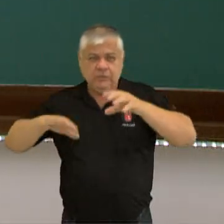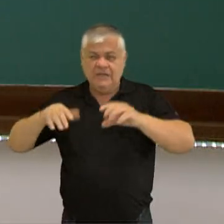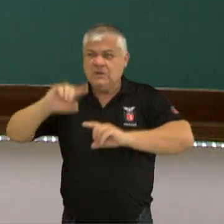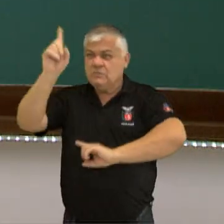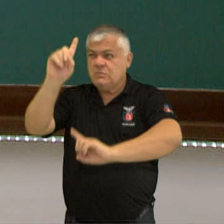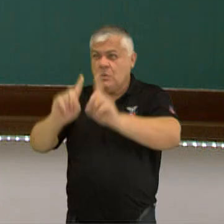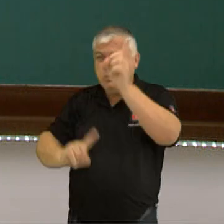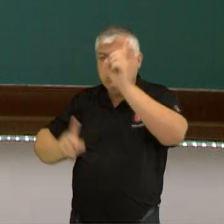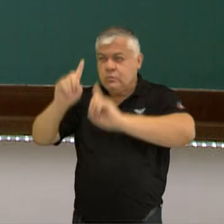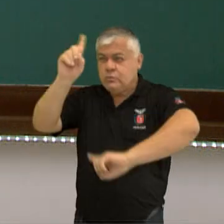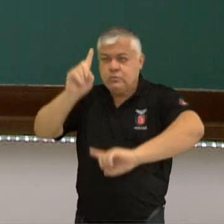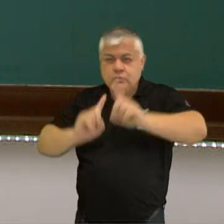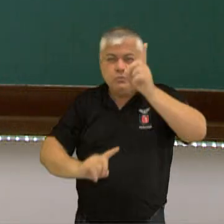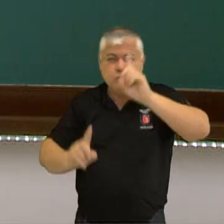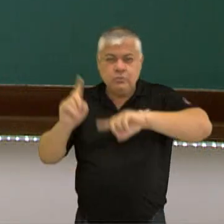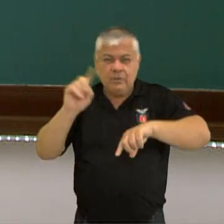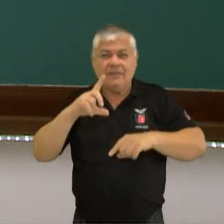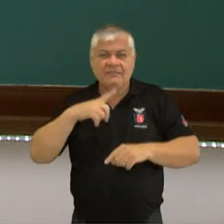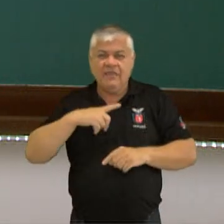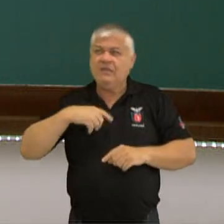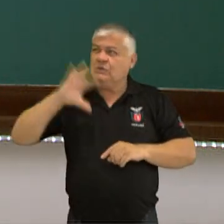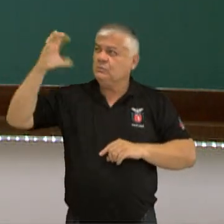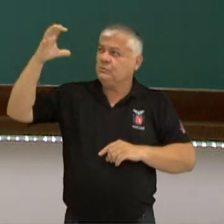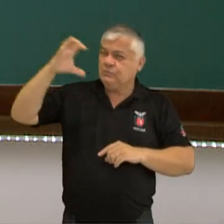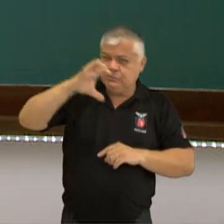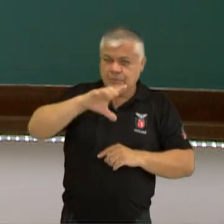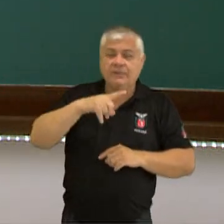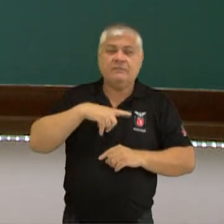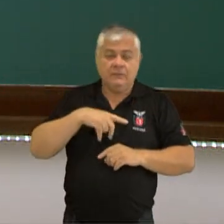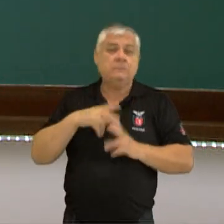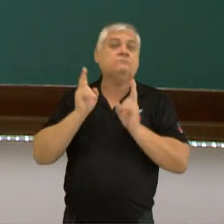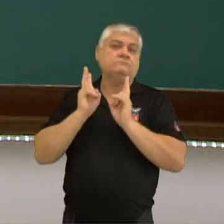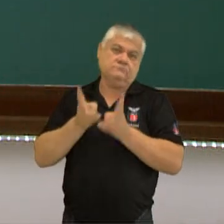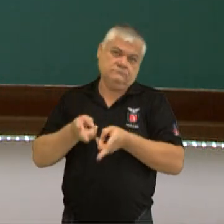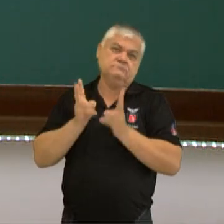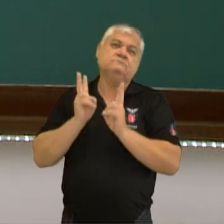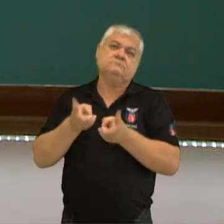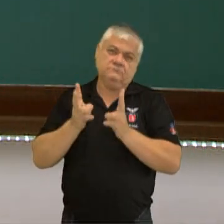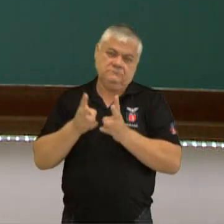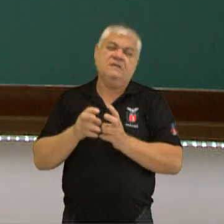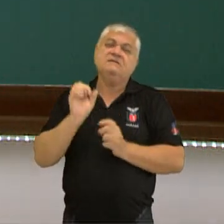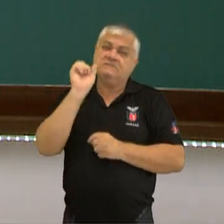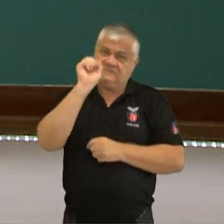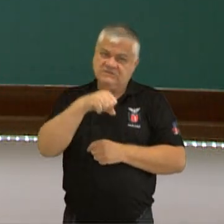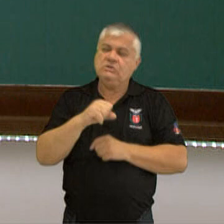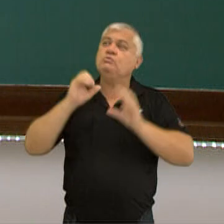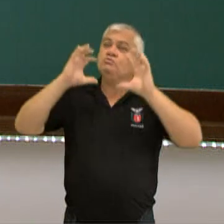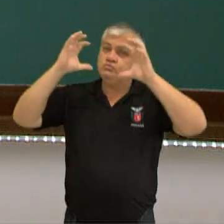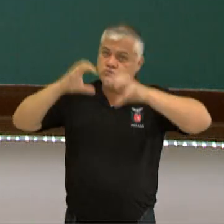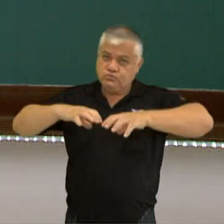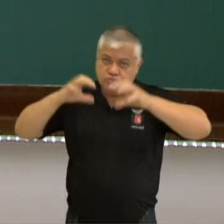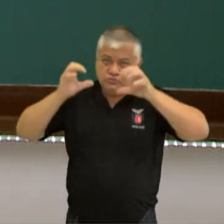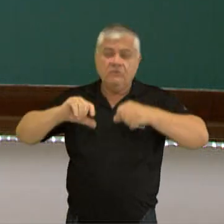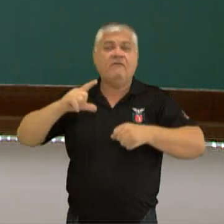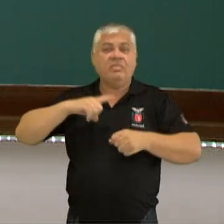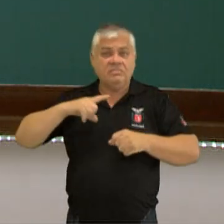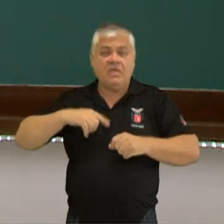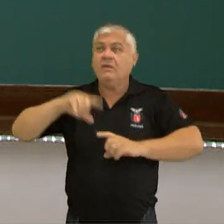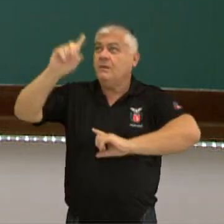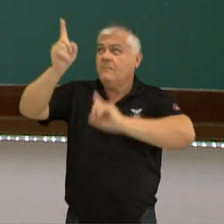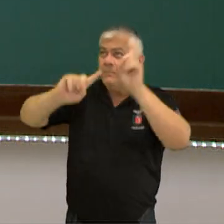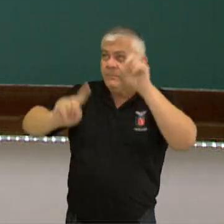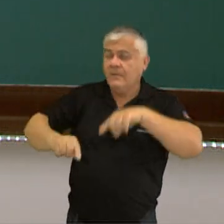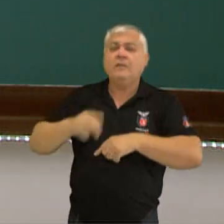trovão, raios ultravioleta? Com certeza, atualmente ainda nós recebemos todo esse material,